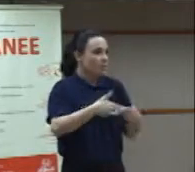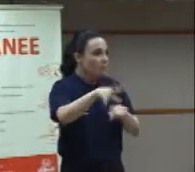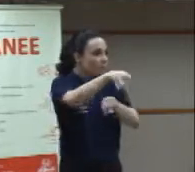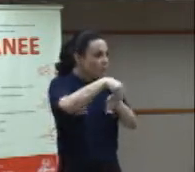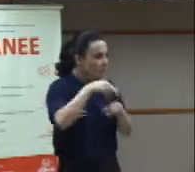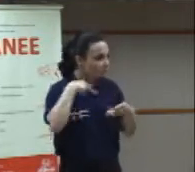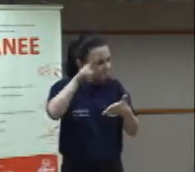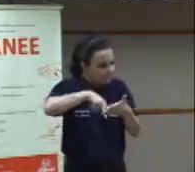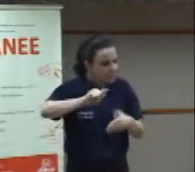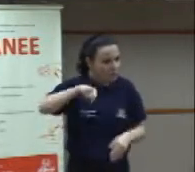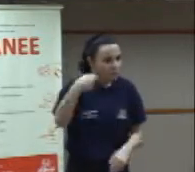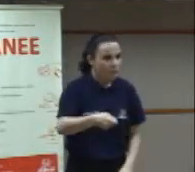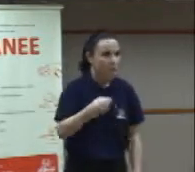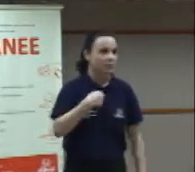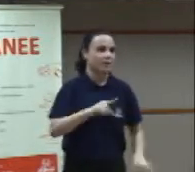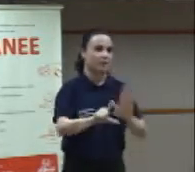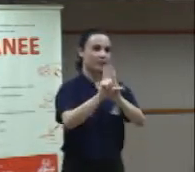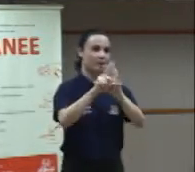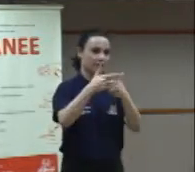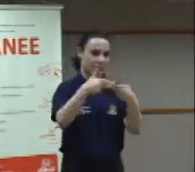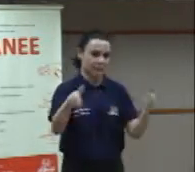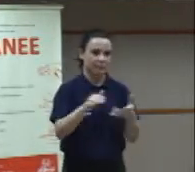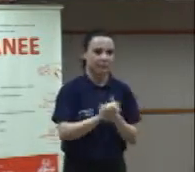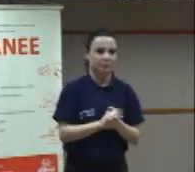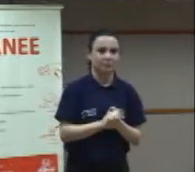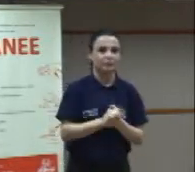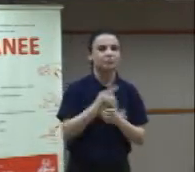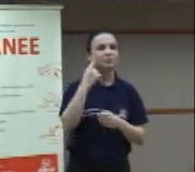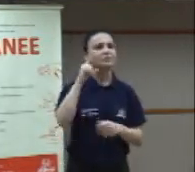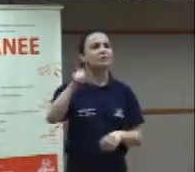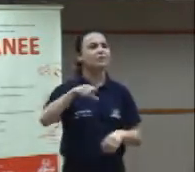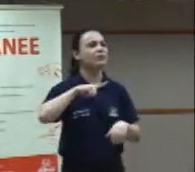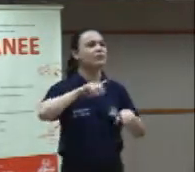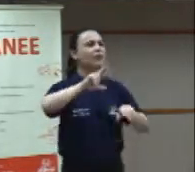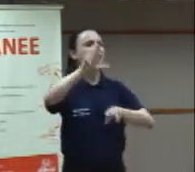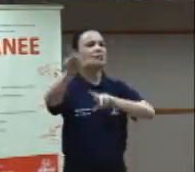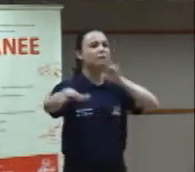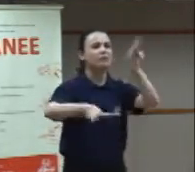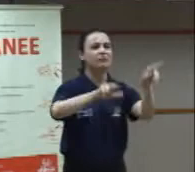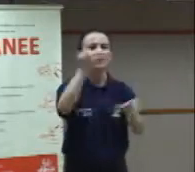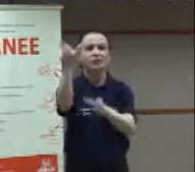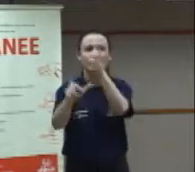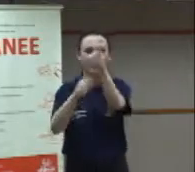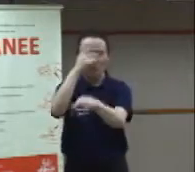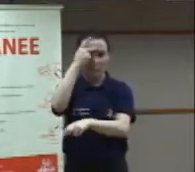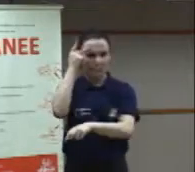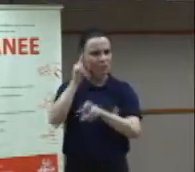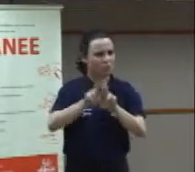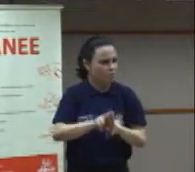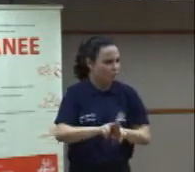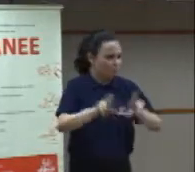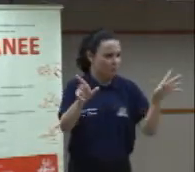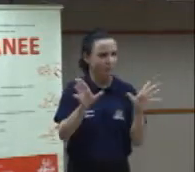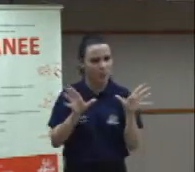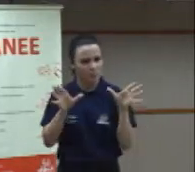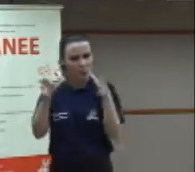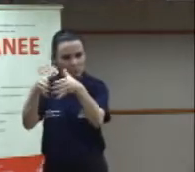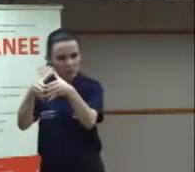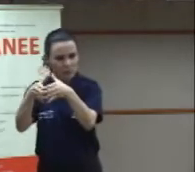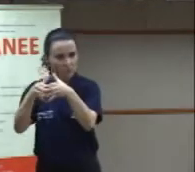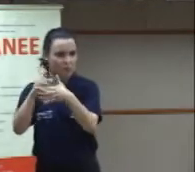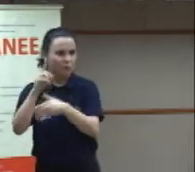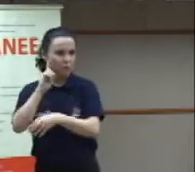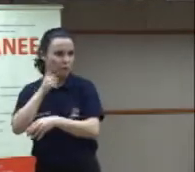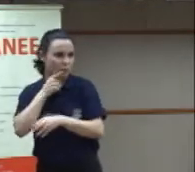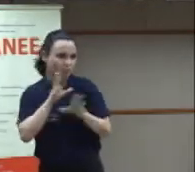a diversidade entre pessoas ouvintes e pessoas surdas é a diversidade